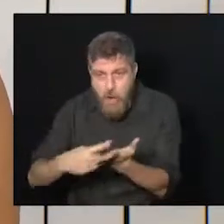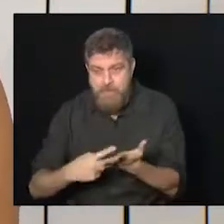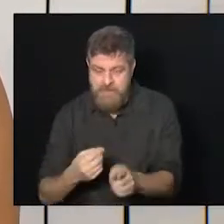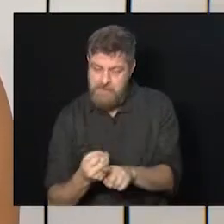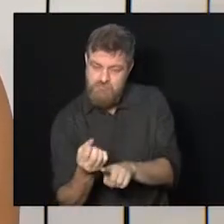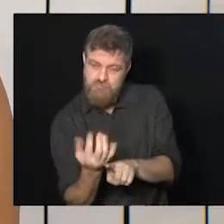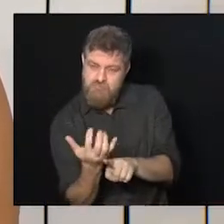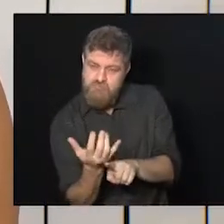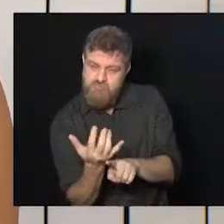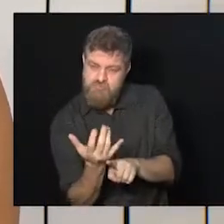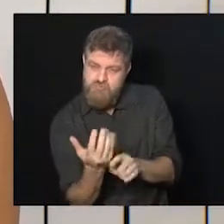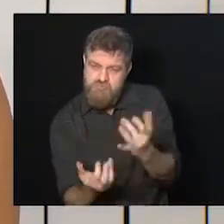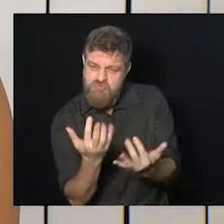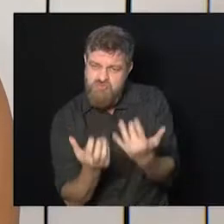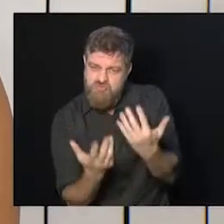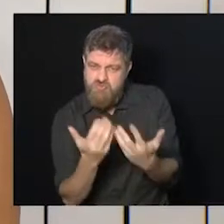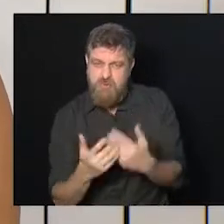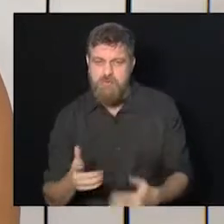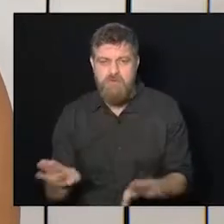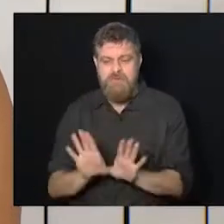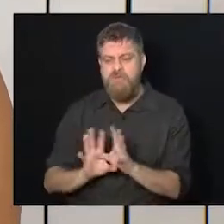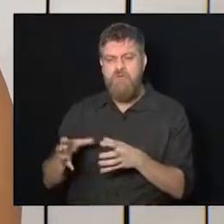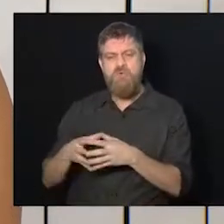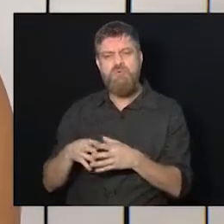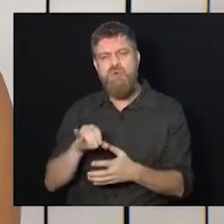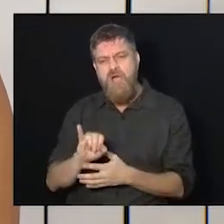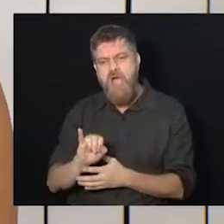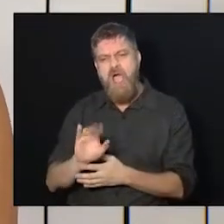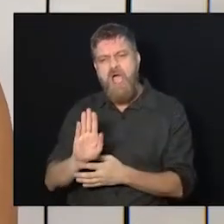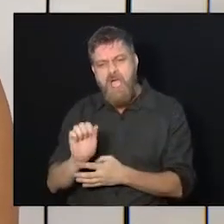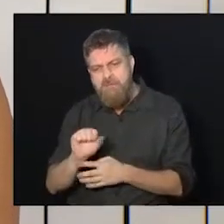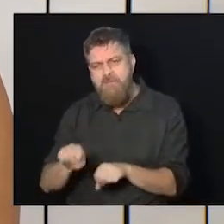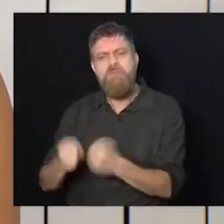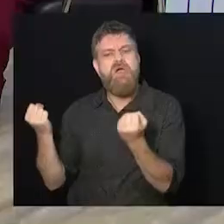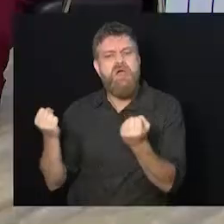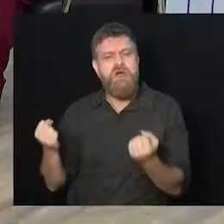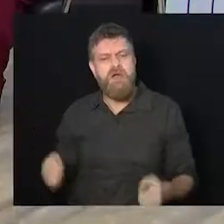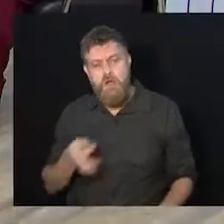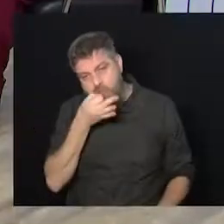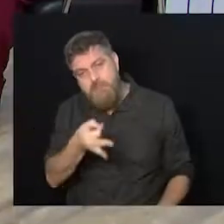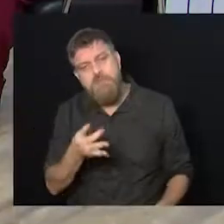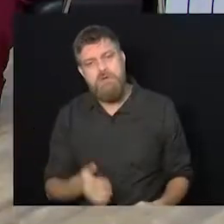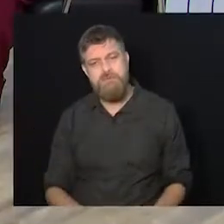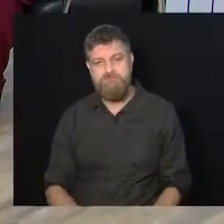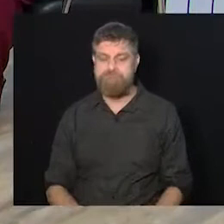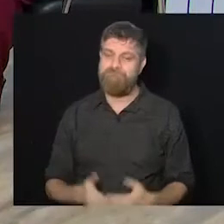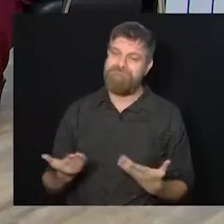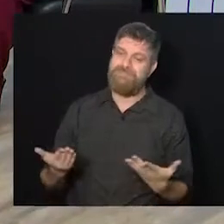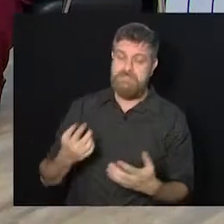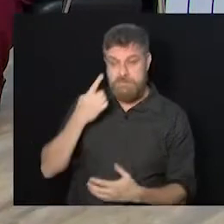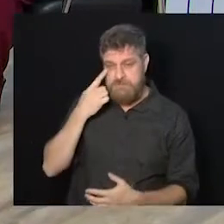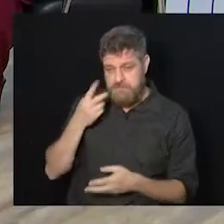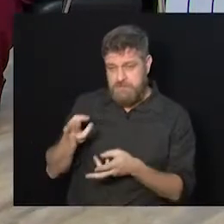essas questões também do sucateamento dessas instituições para proteger a Amazônia? Infelizmente, a gente vê que é